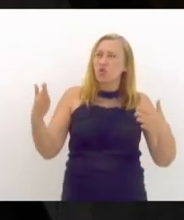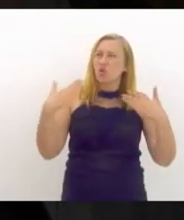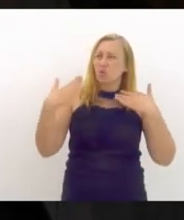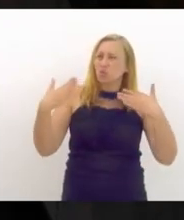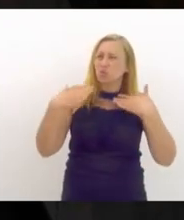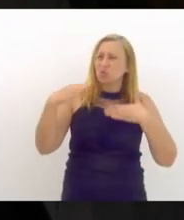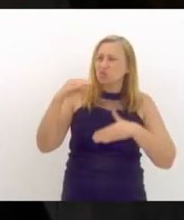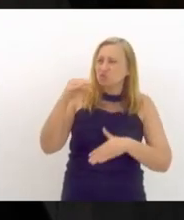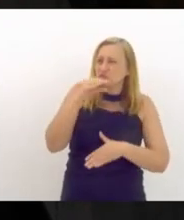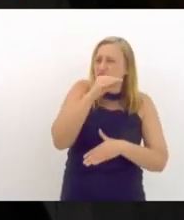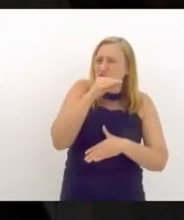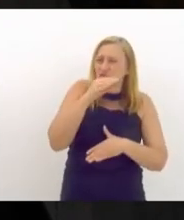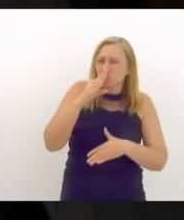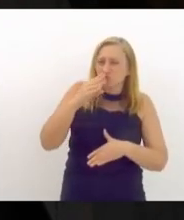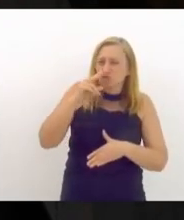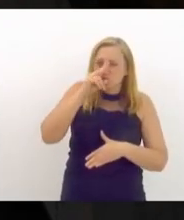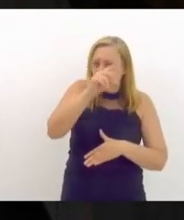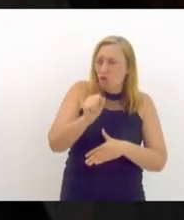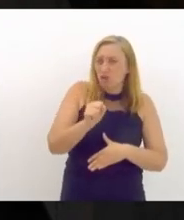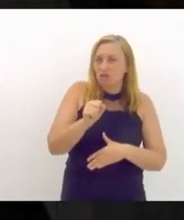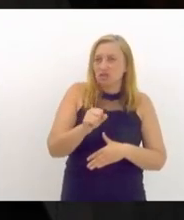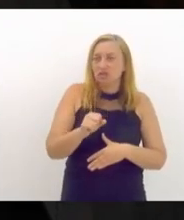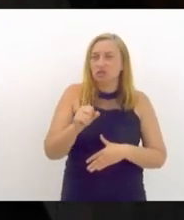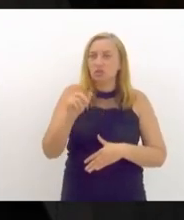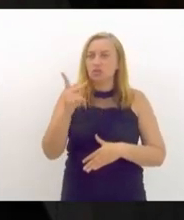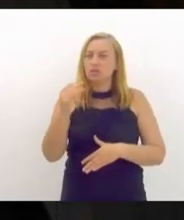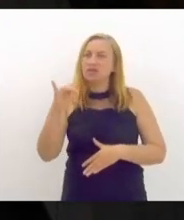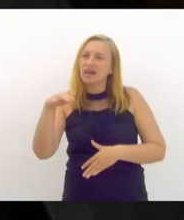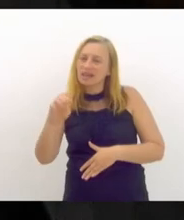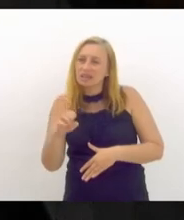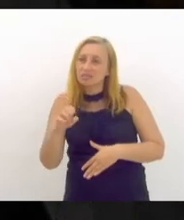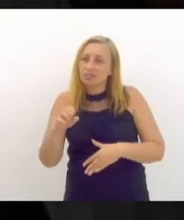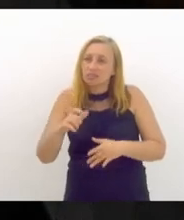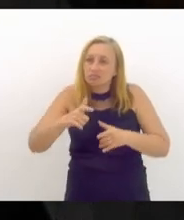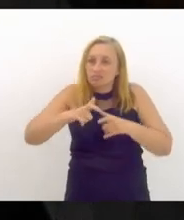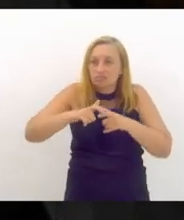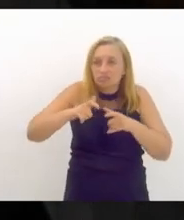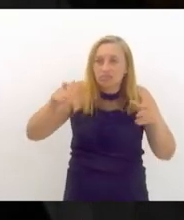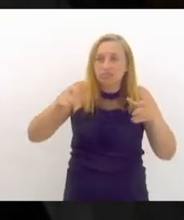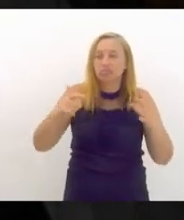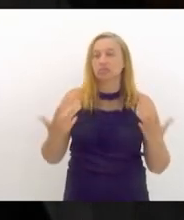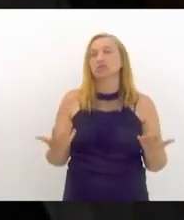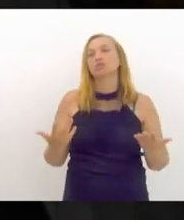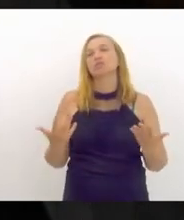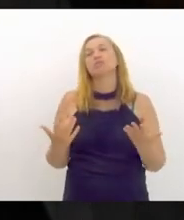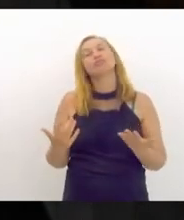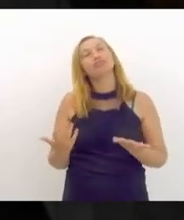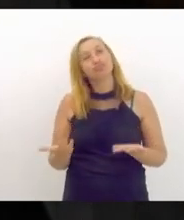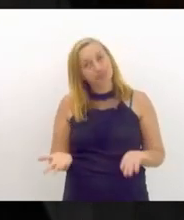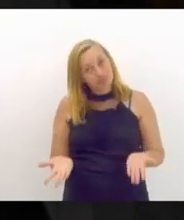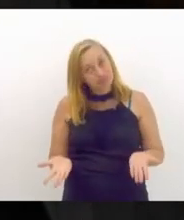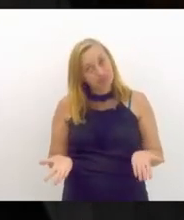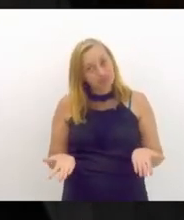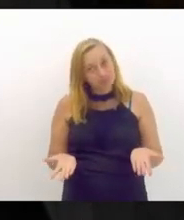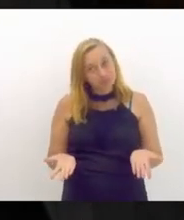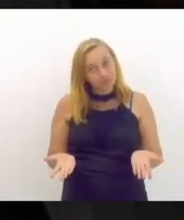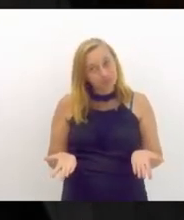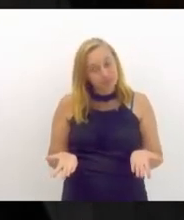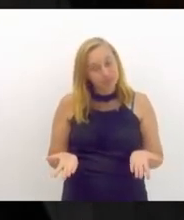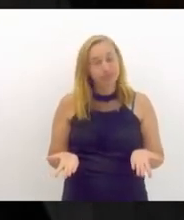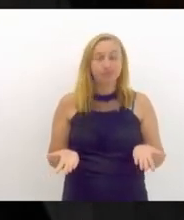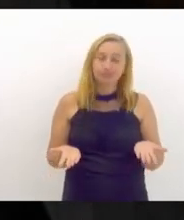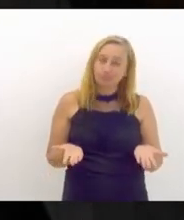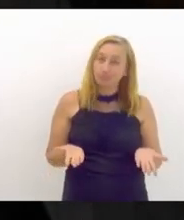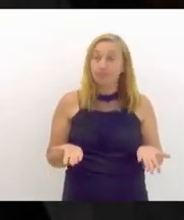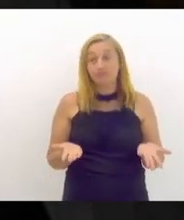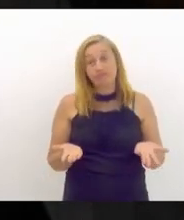muito altas, umidade muito grande e, por via de consequências,